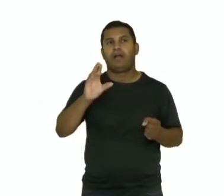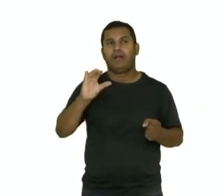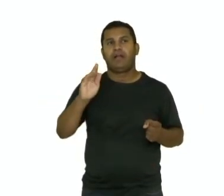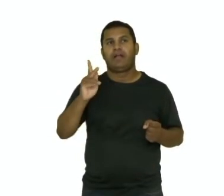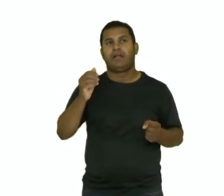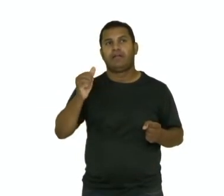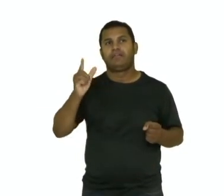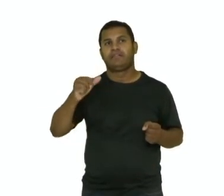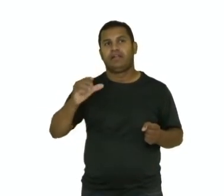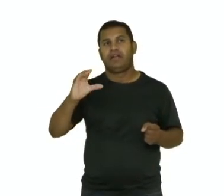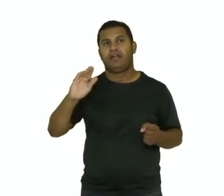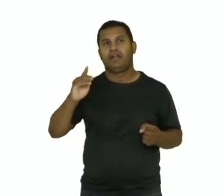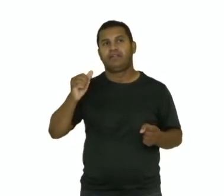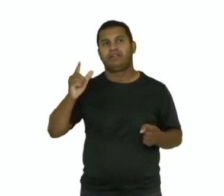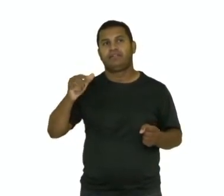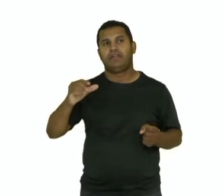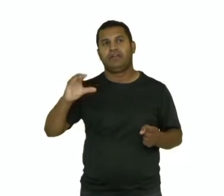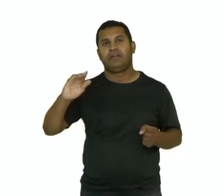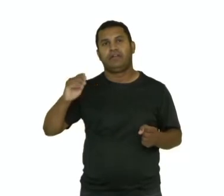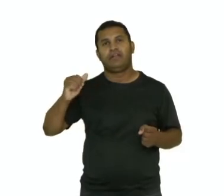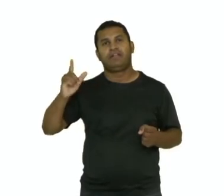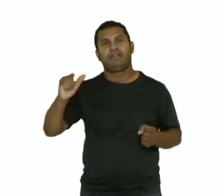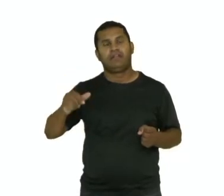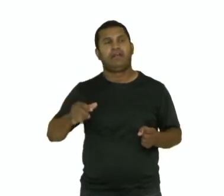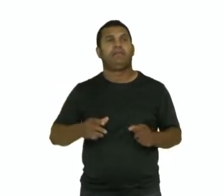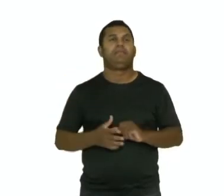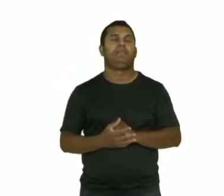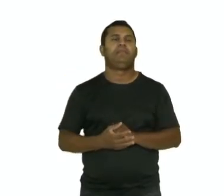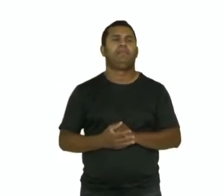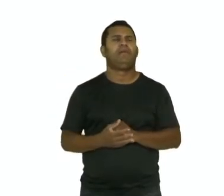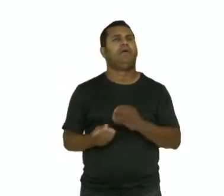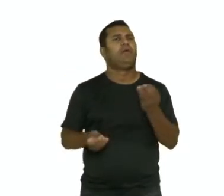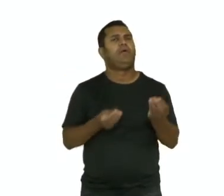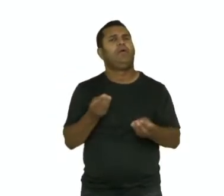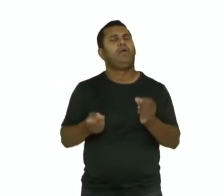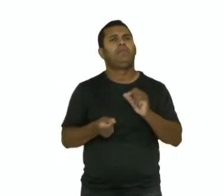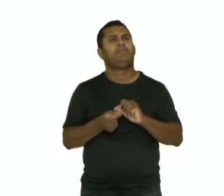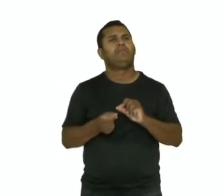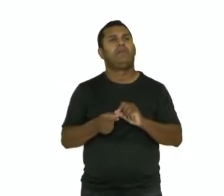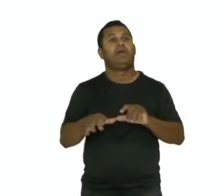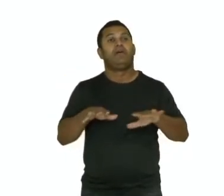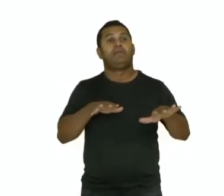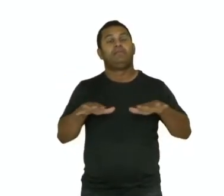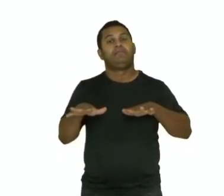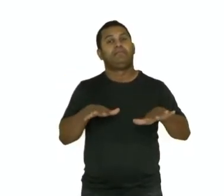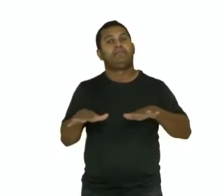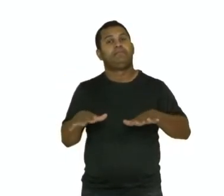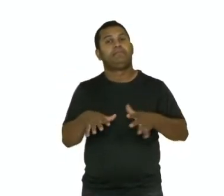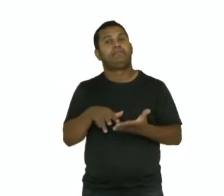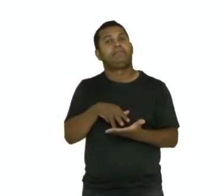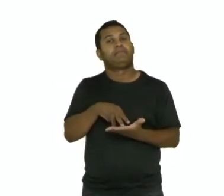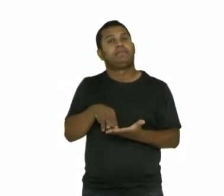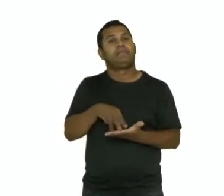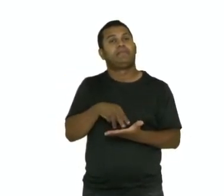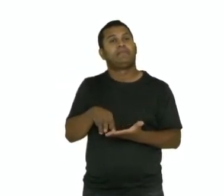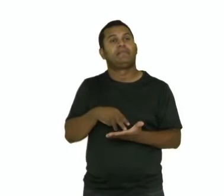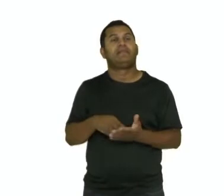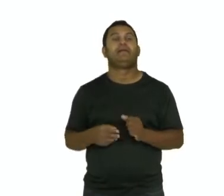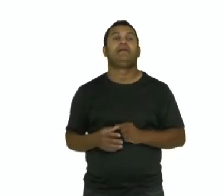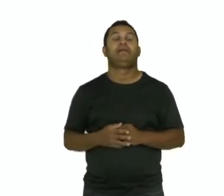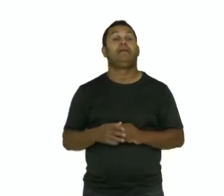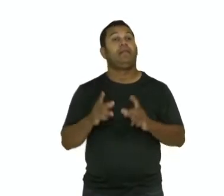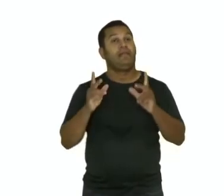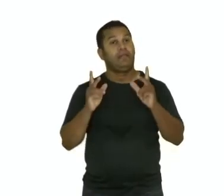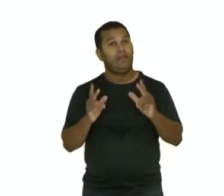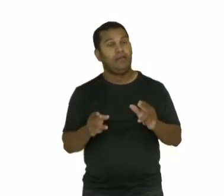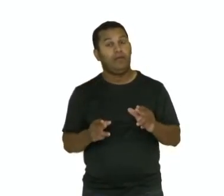ritmo. Como dançar, então? Como na maioria das danças latinas, os pés quase não levantam